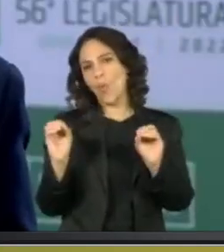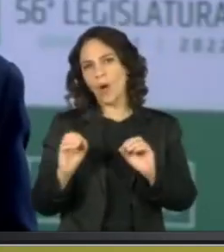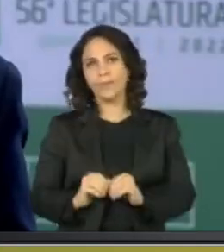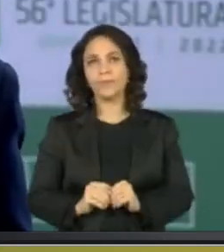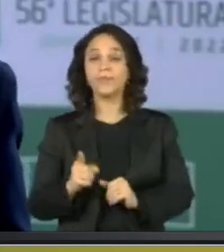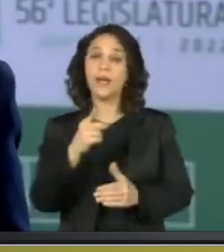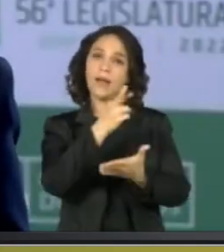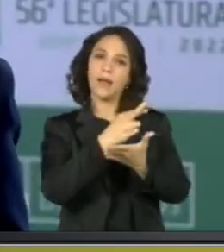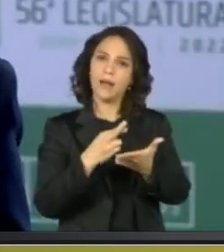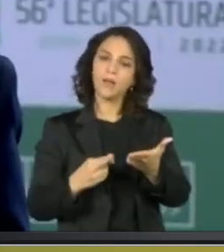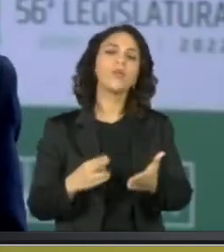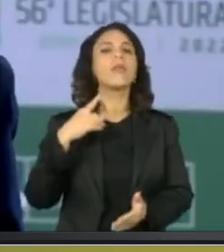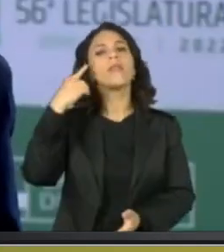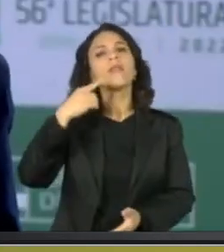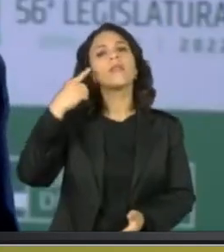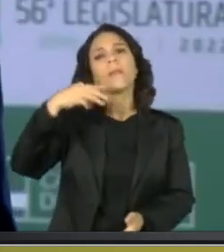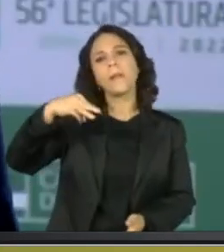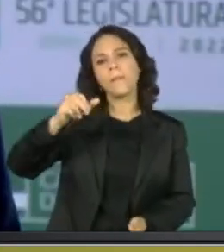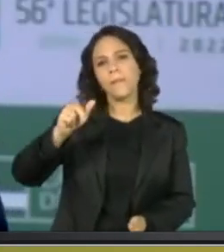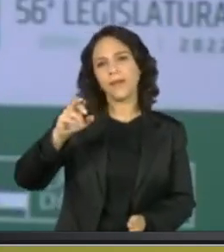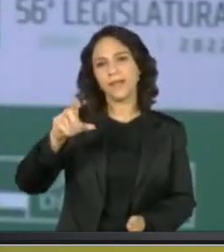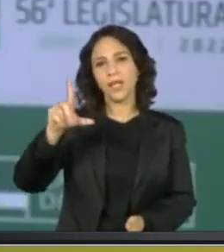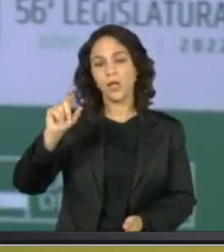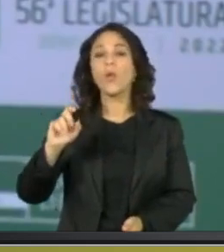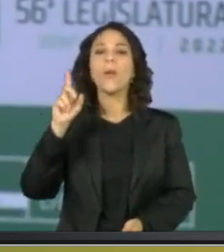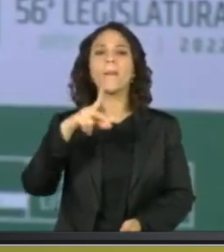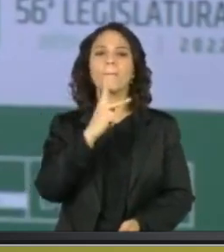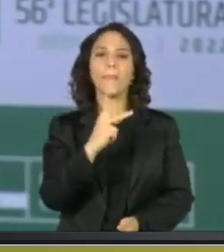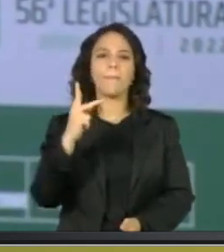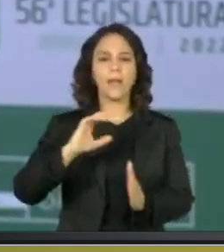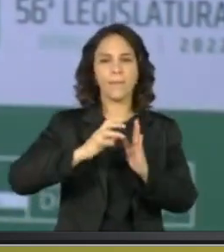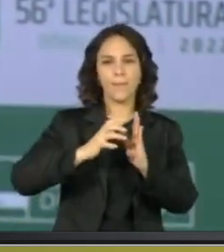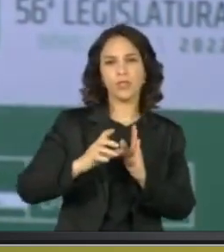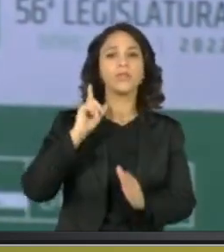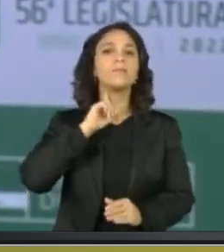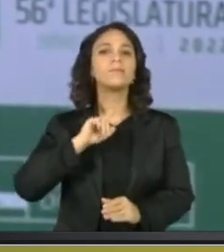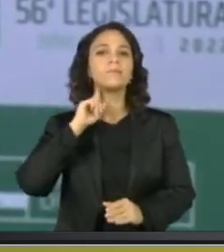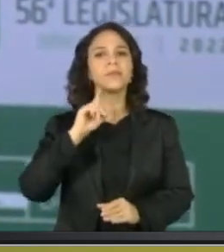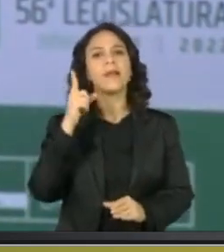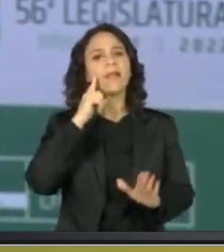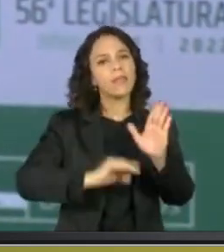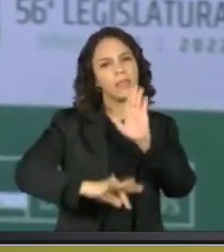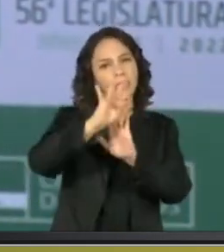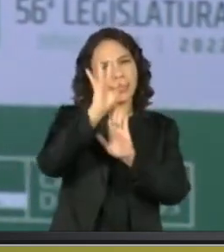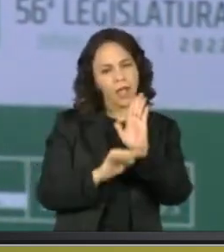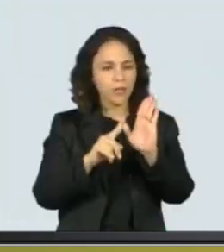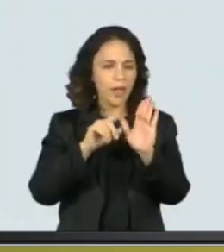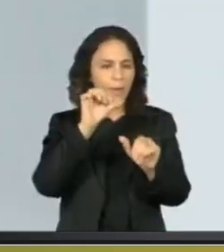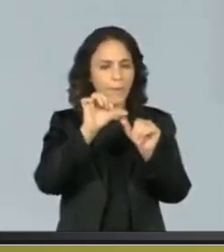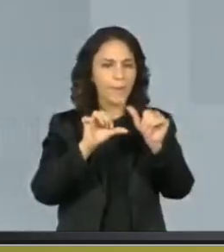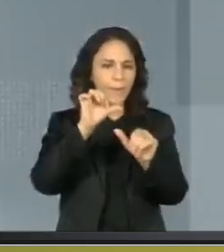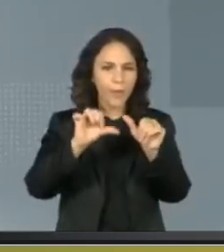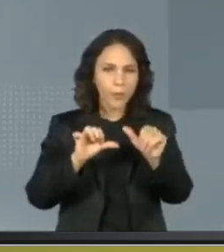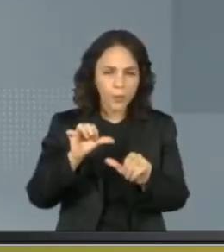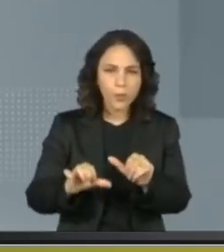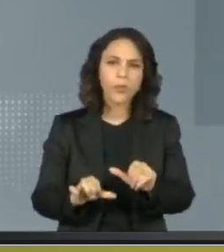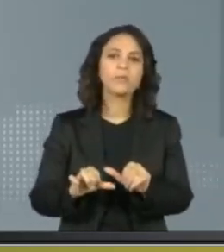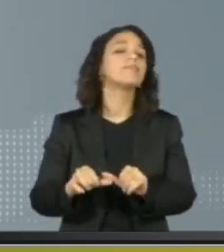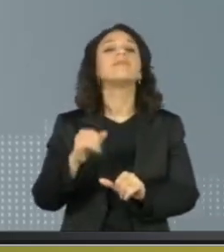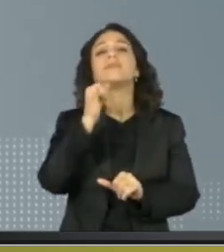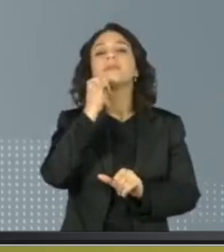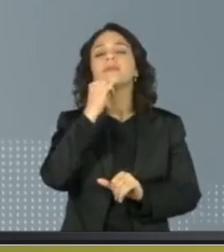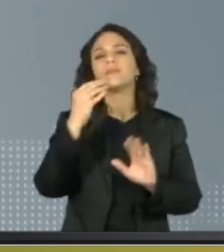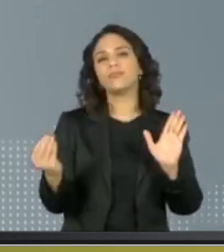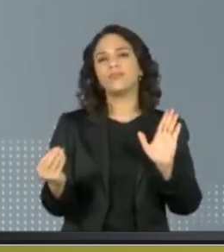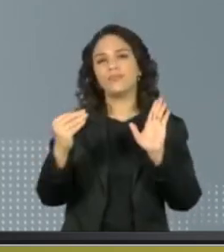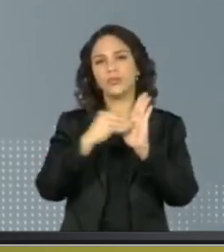relator, deputado Marcelo Aro, do PP de Minas Gerais, fez algumas mudanças em relação ao texto enviado pelo governo, como a definição de que